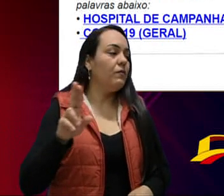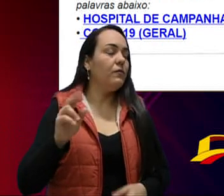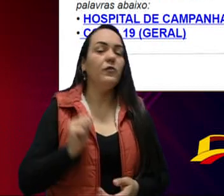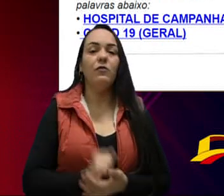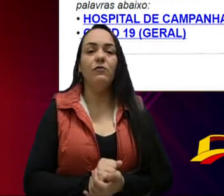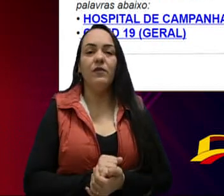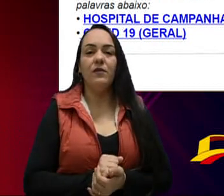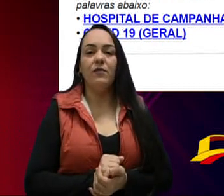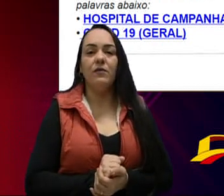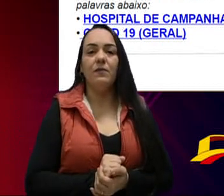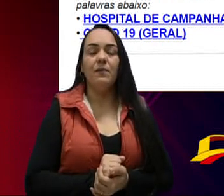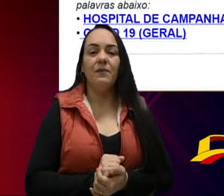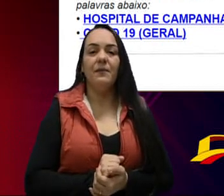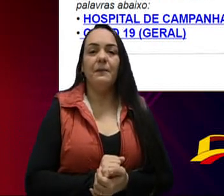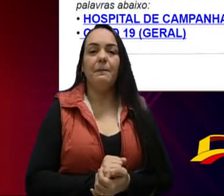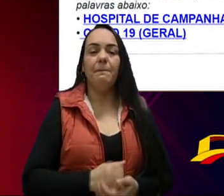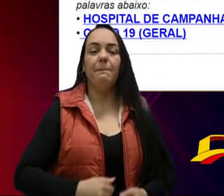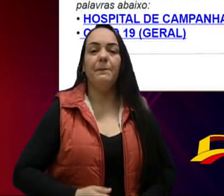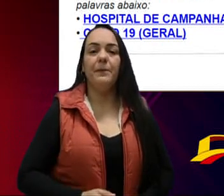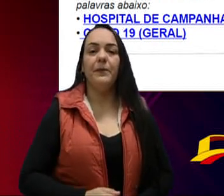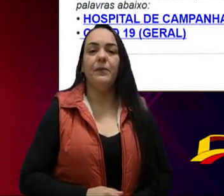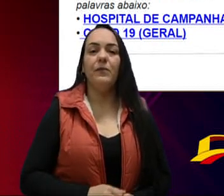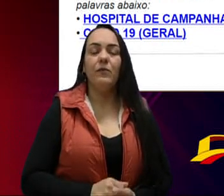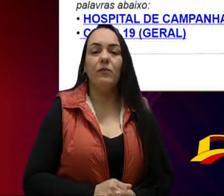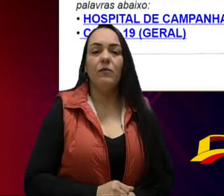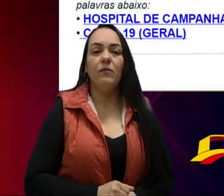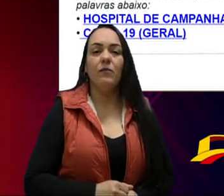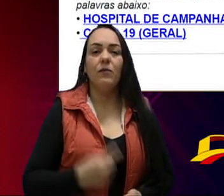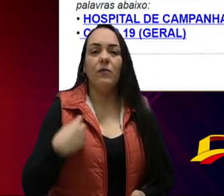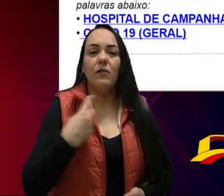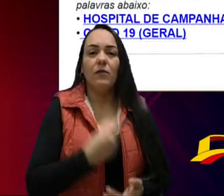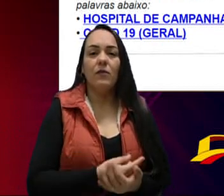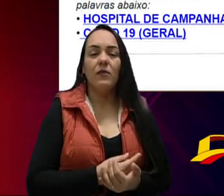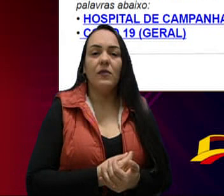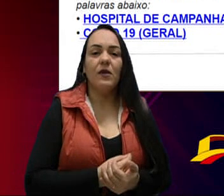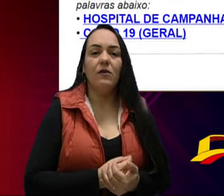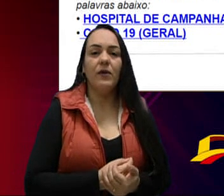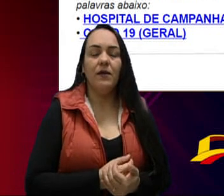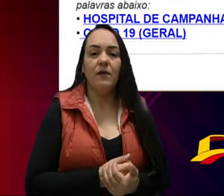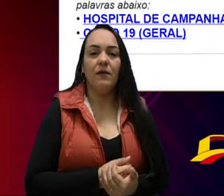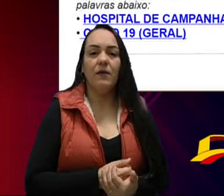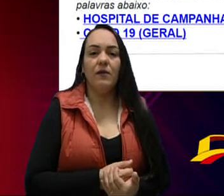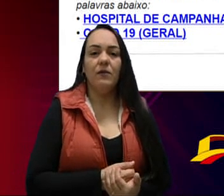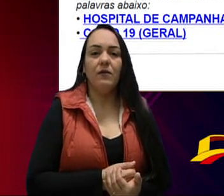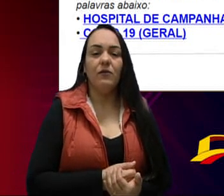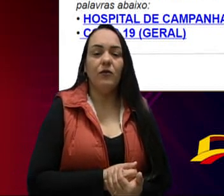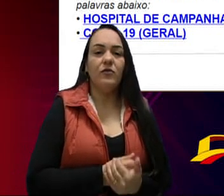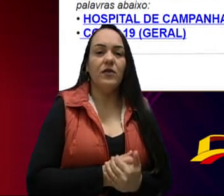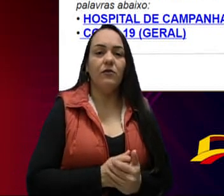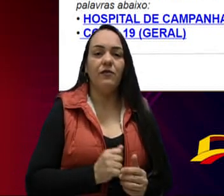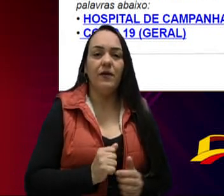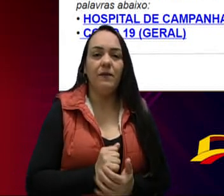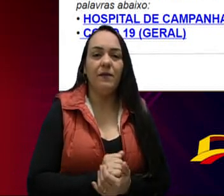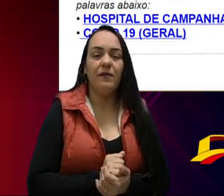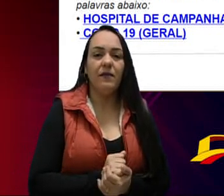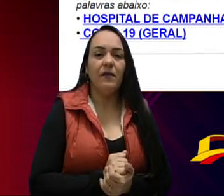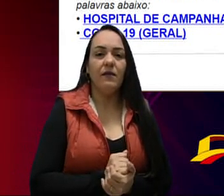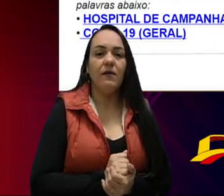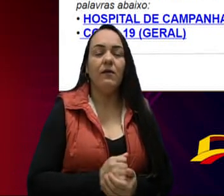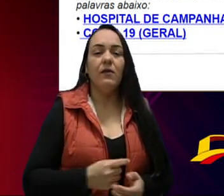atenção básica na medida que nós estamos com as unidades básicas de saúde paradas praticamente